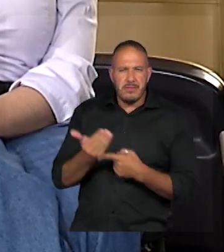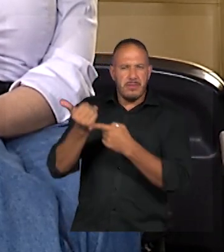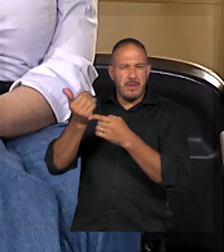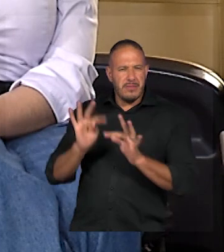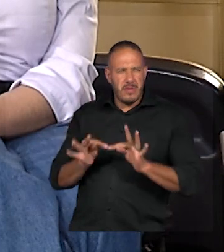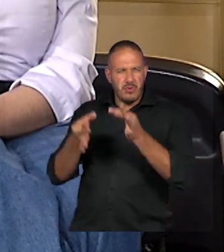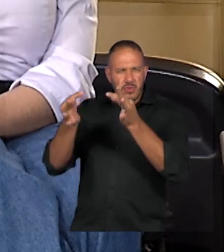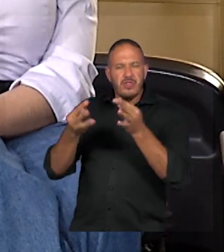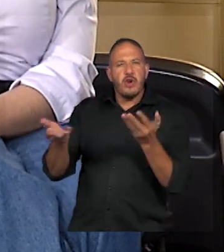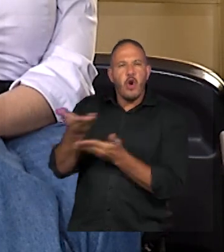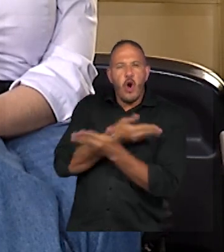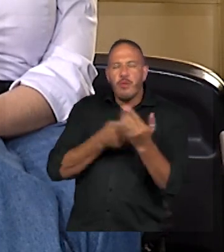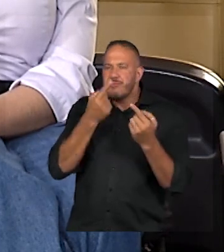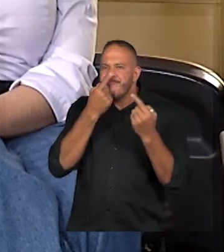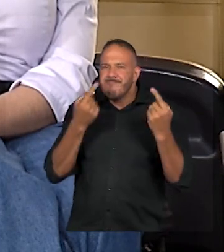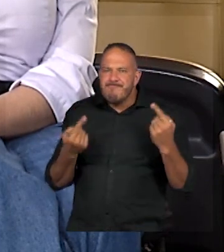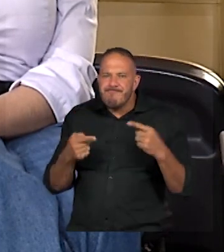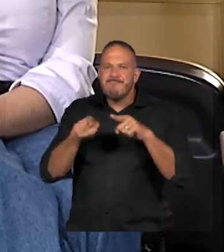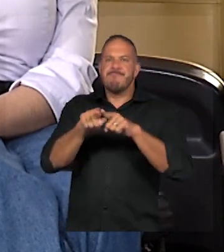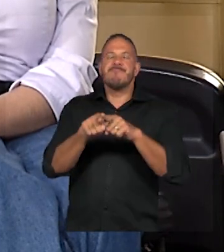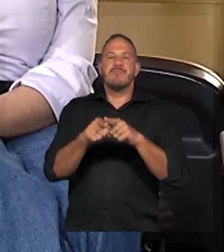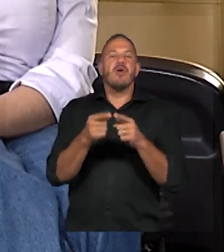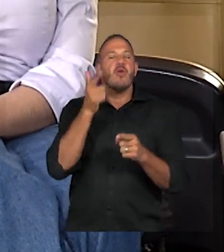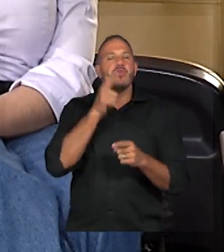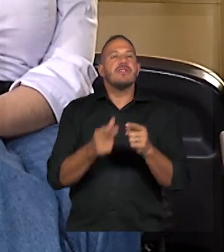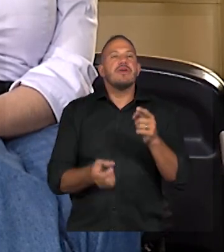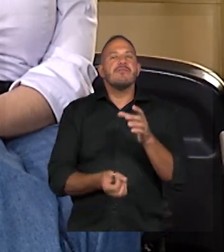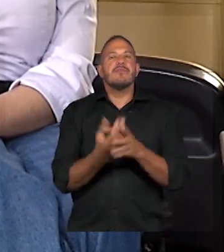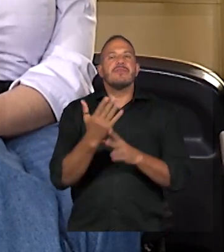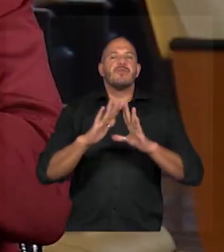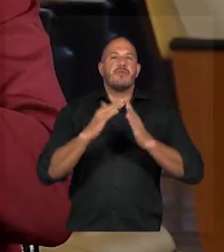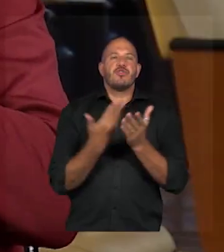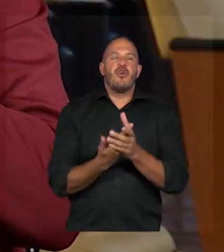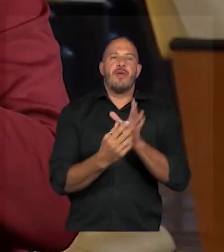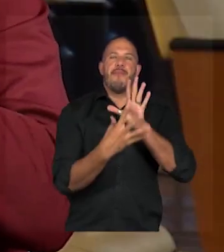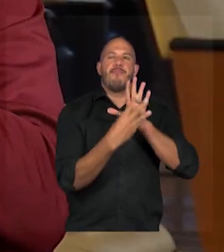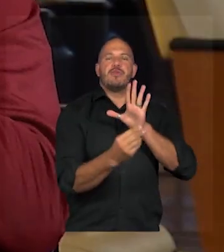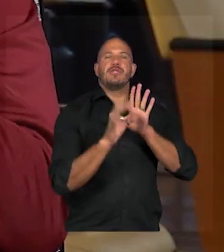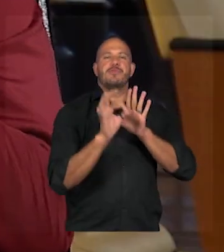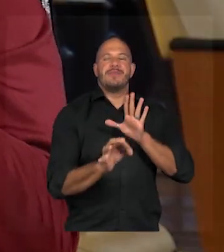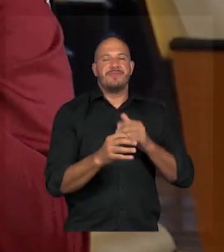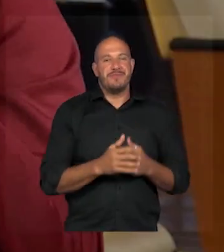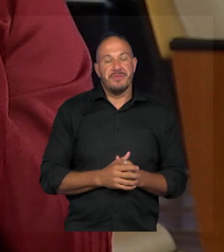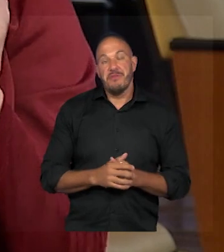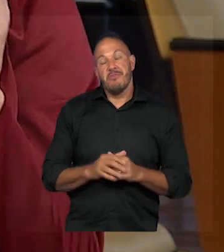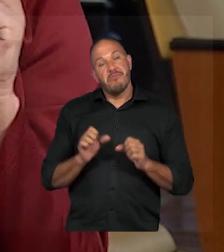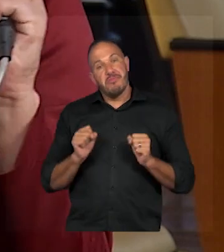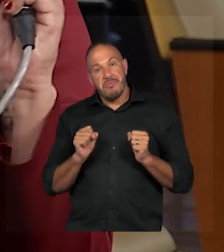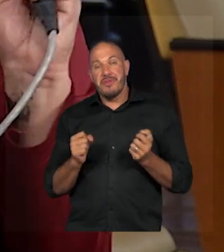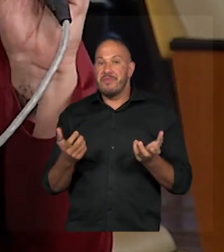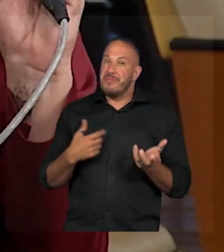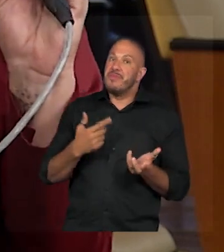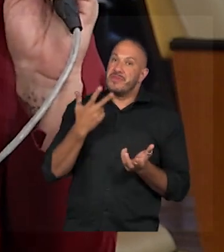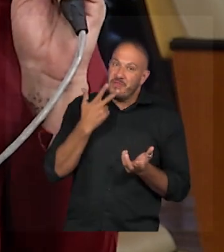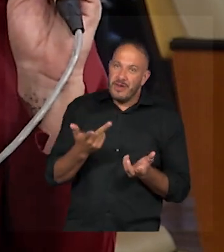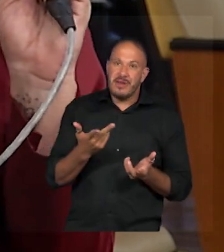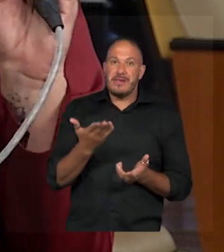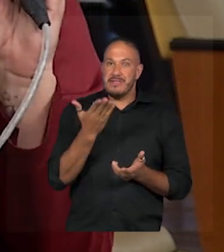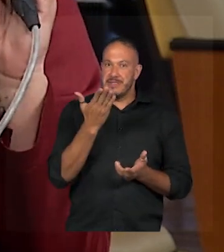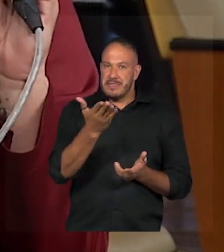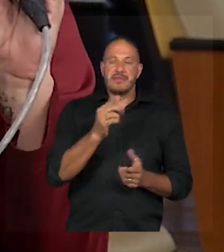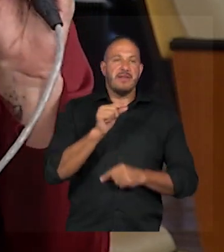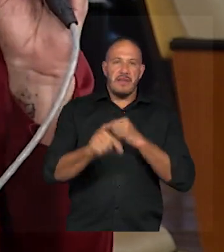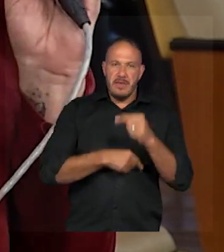como associar tudo isso e fazer uma escola modelo? Eu posso falar muito a respeito disso em